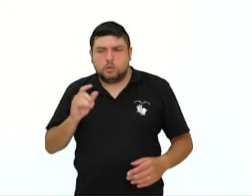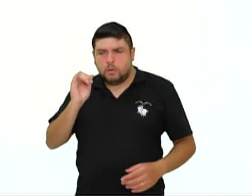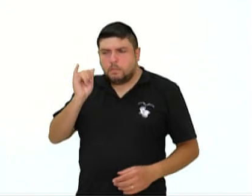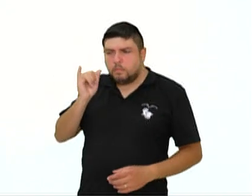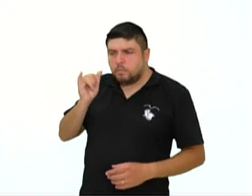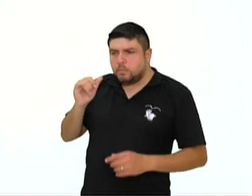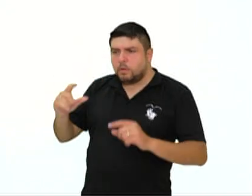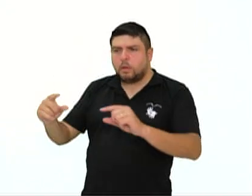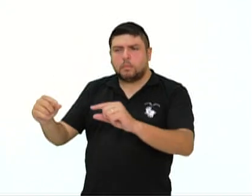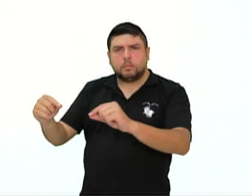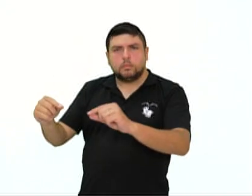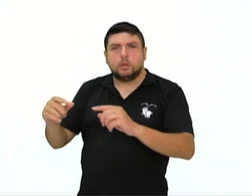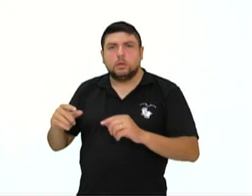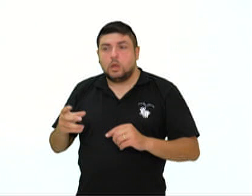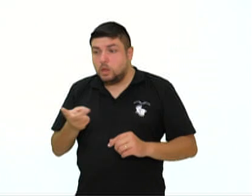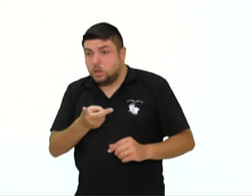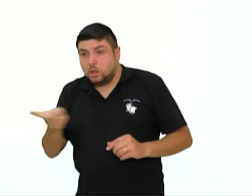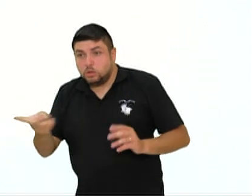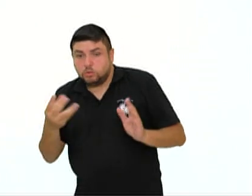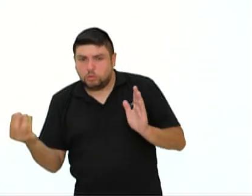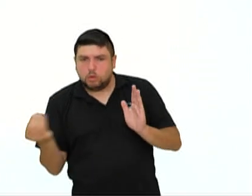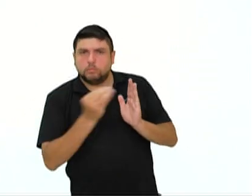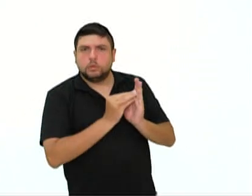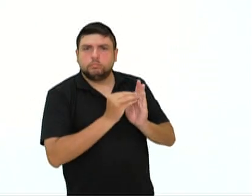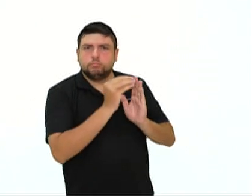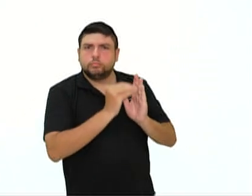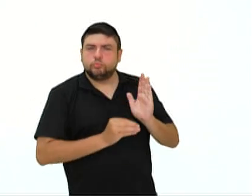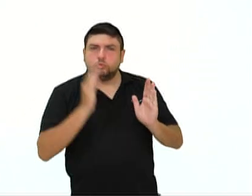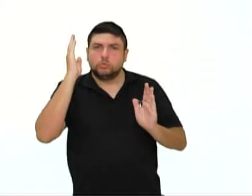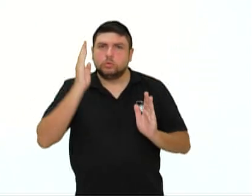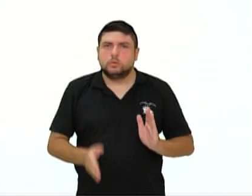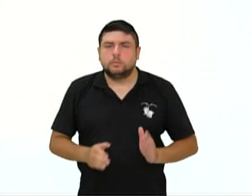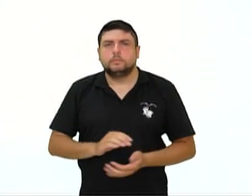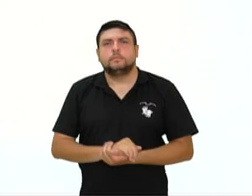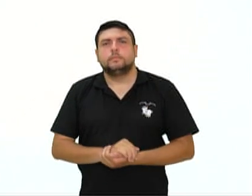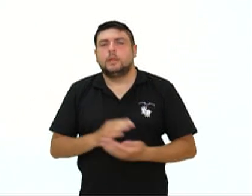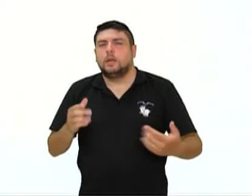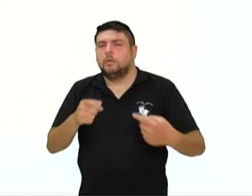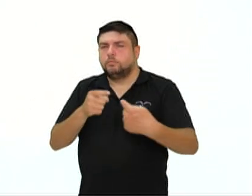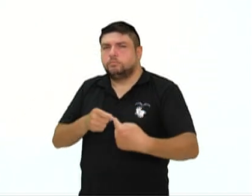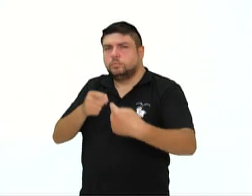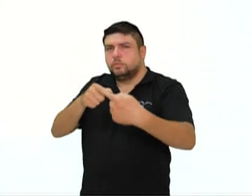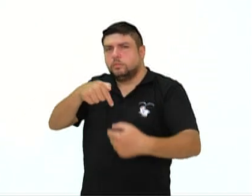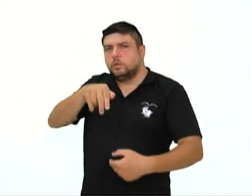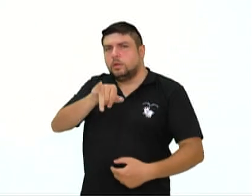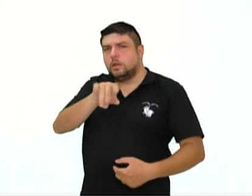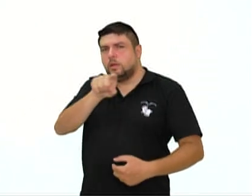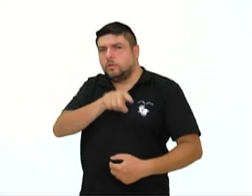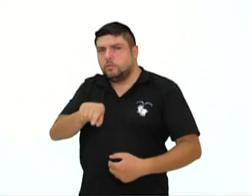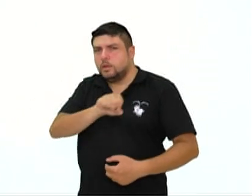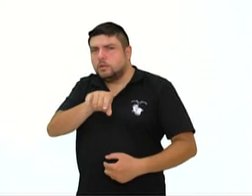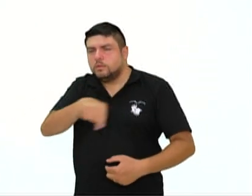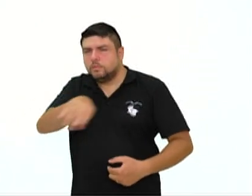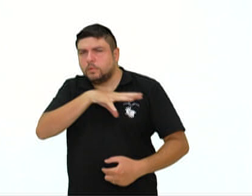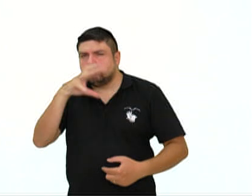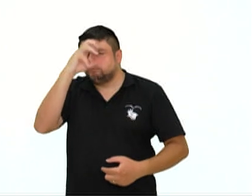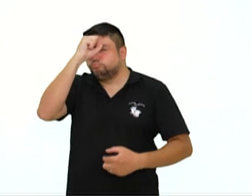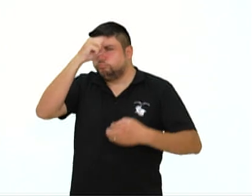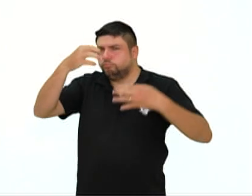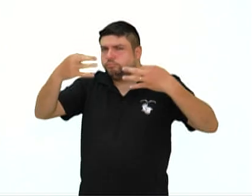de discurso direto, ok? Vamos então agora para o nosso quiz, ver se vocês conseguiram pegar bem essa